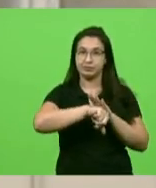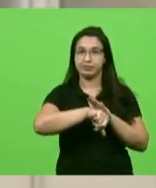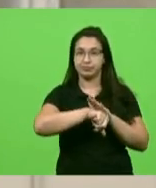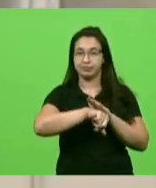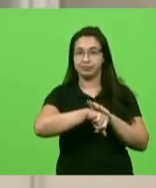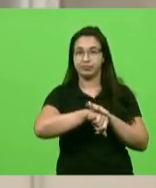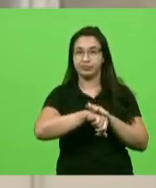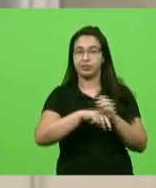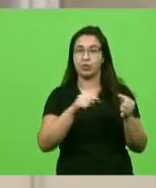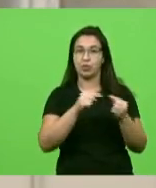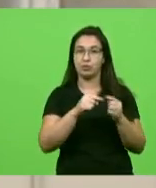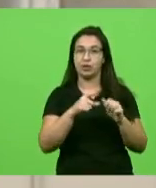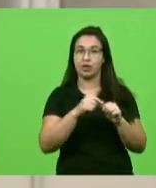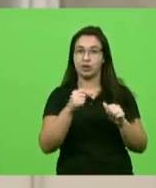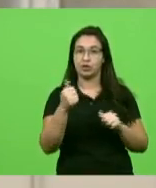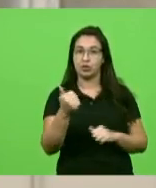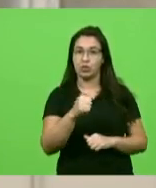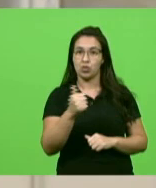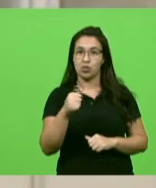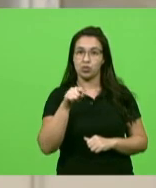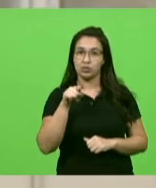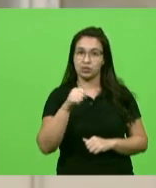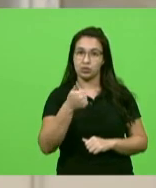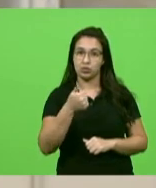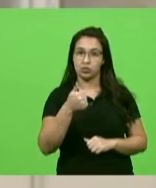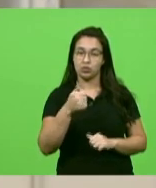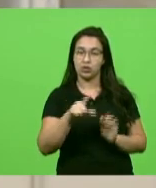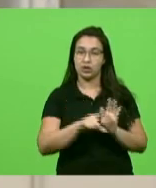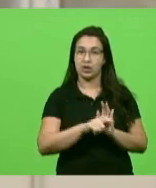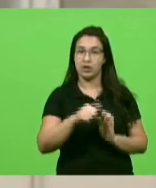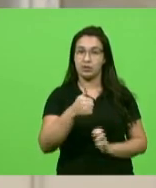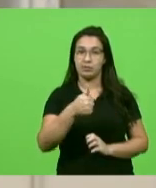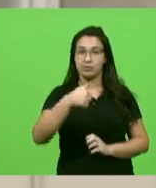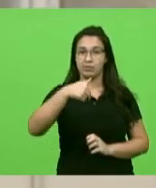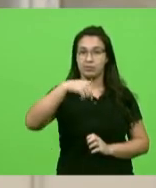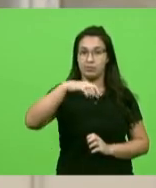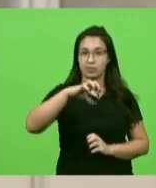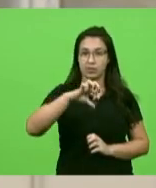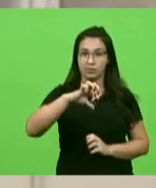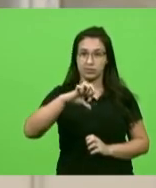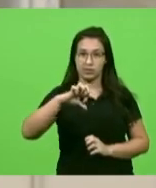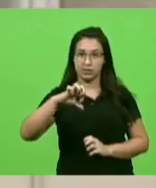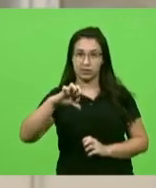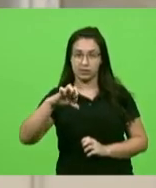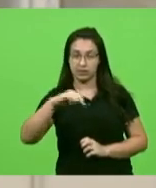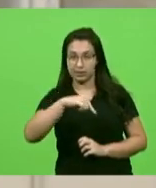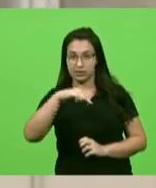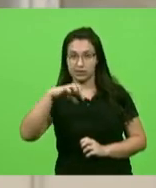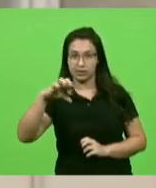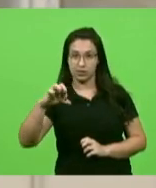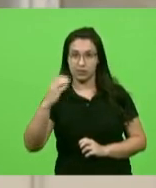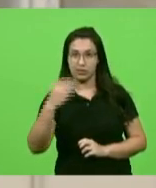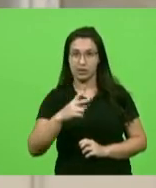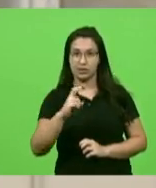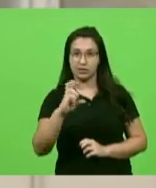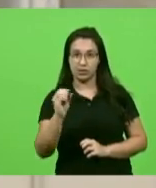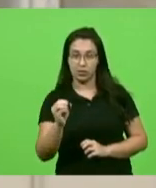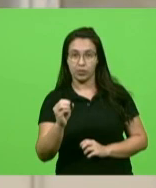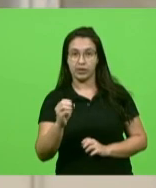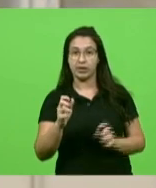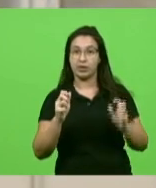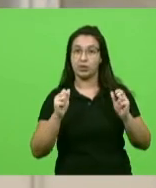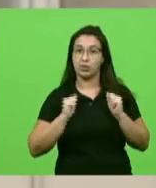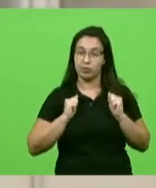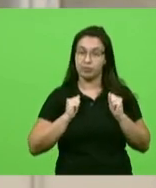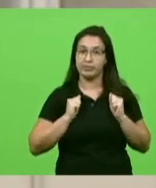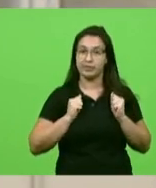previsto no artigo 11 um a lei 1079/50 por omissão imprópria na forma